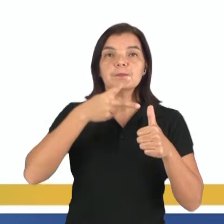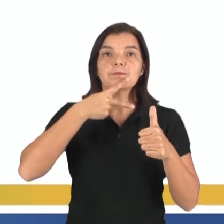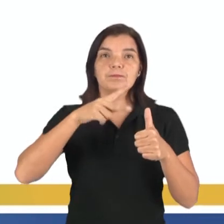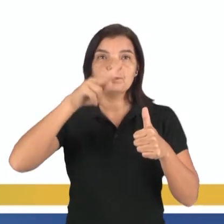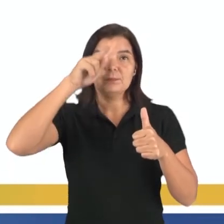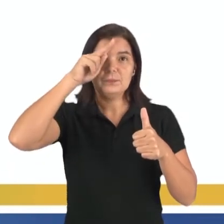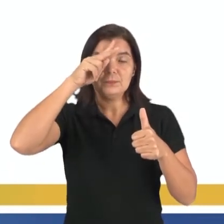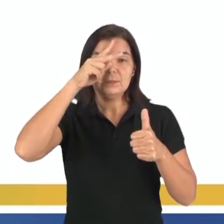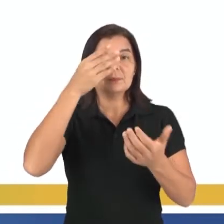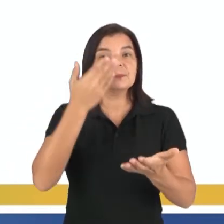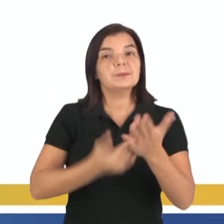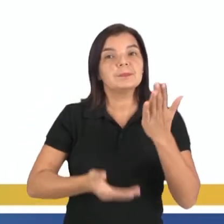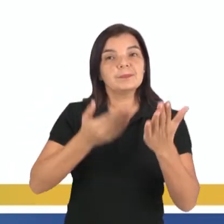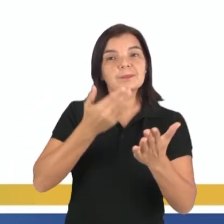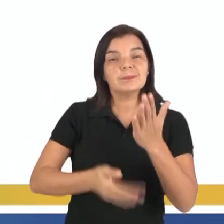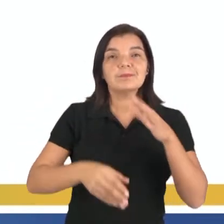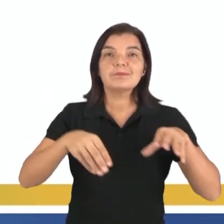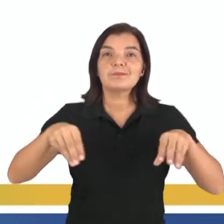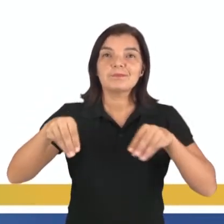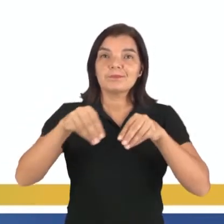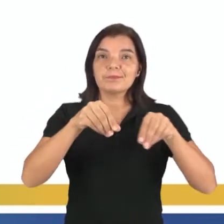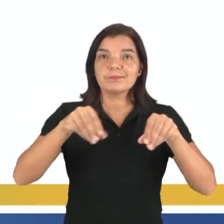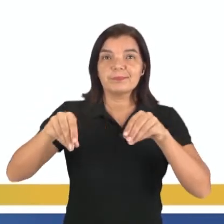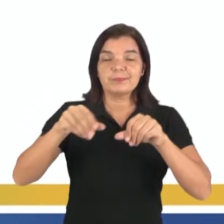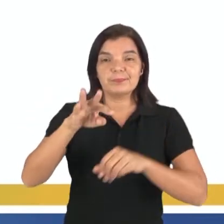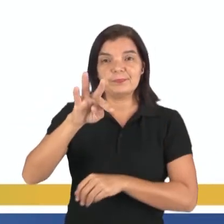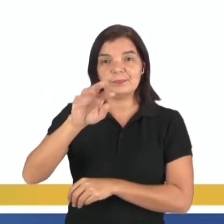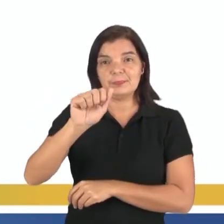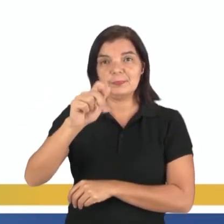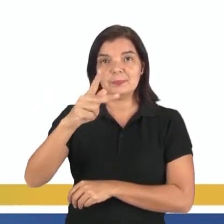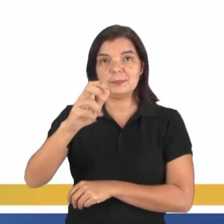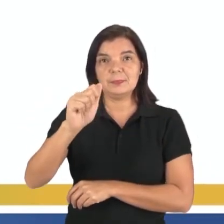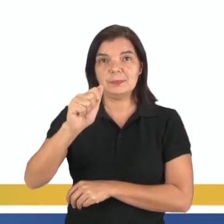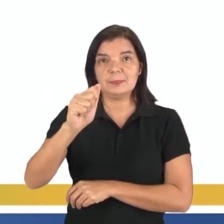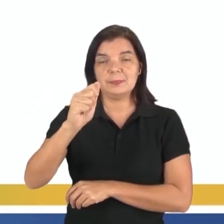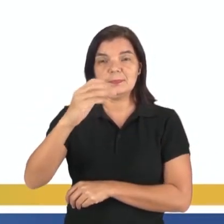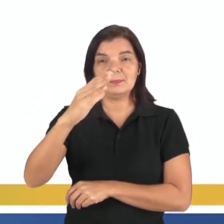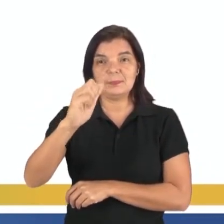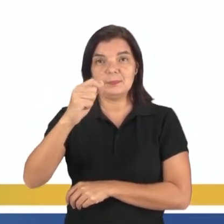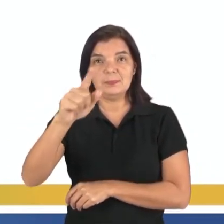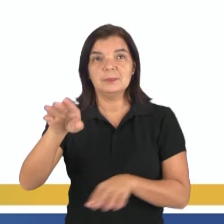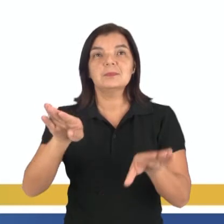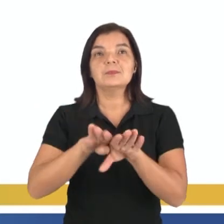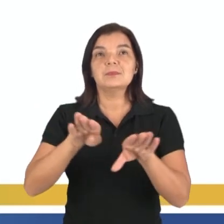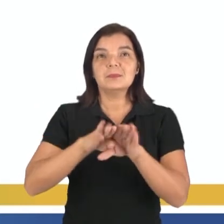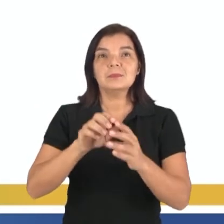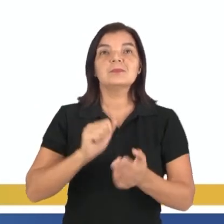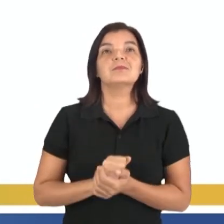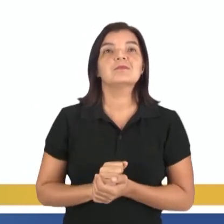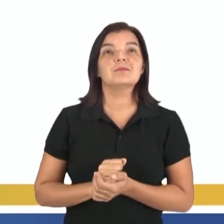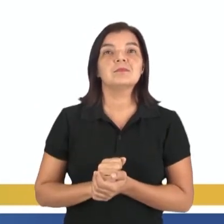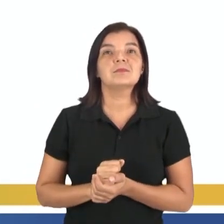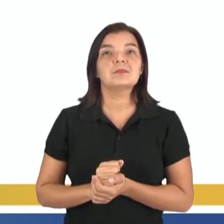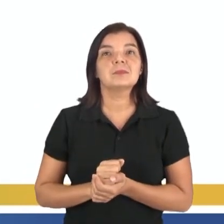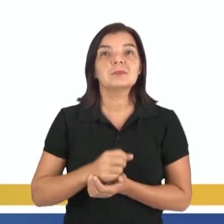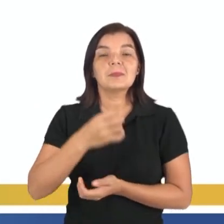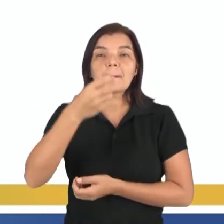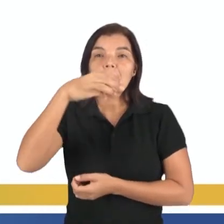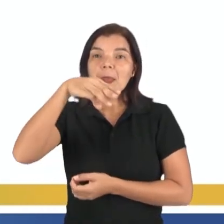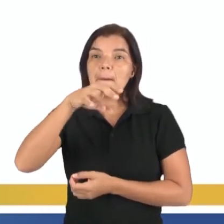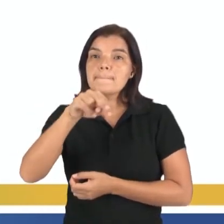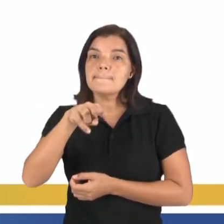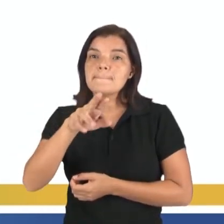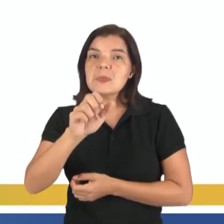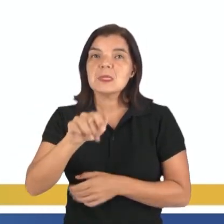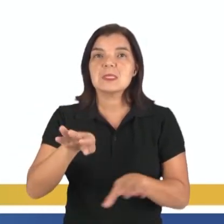Primeiramente, Peru, né? As consequências para o Peru foi a perda de territórios, né? E também das minas,